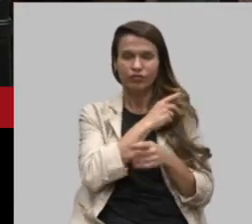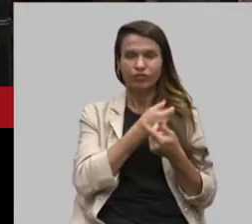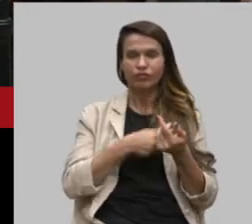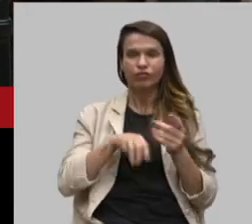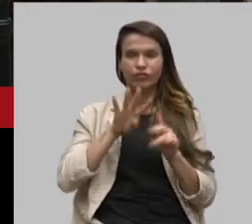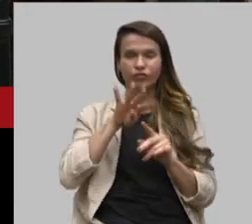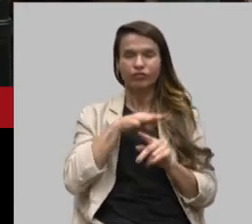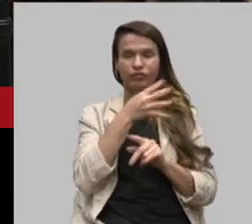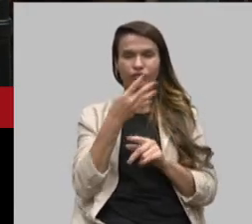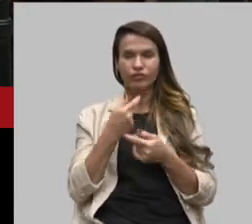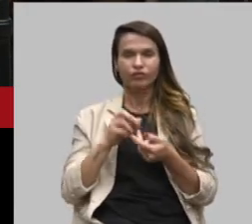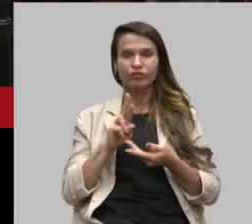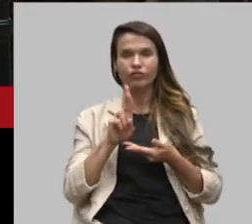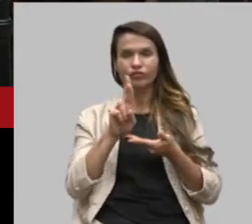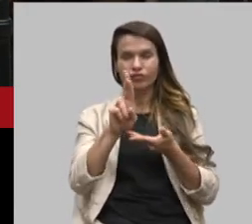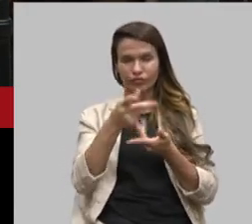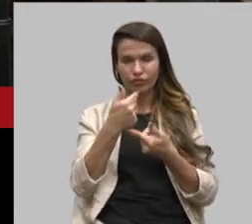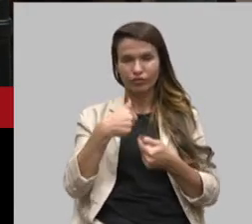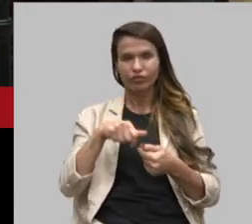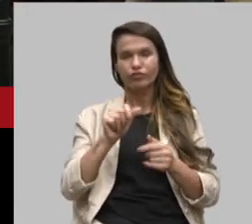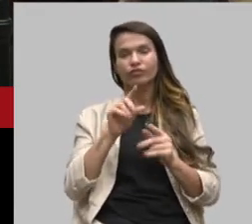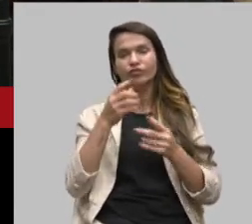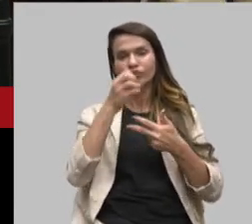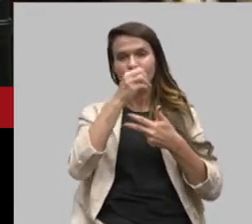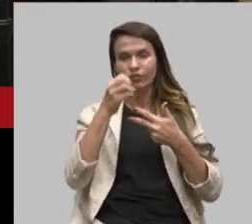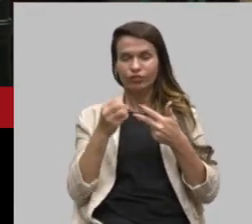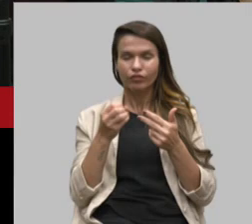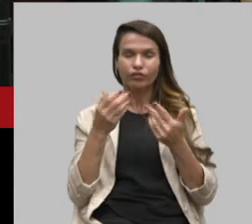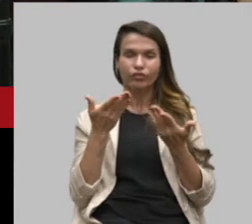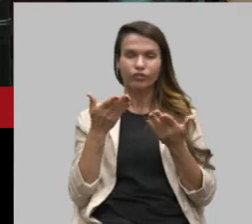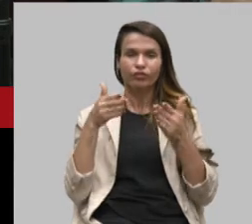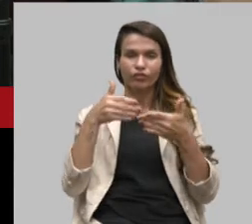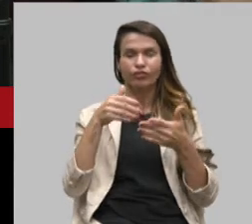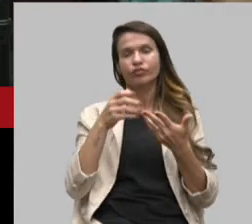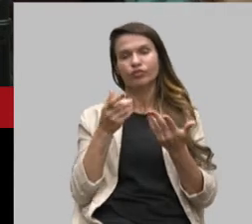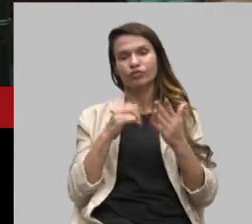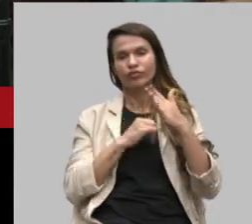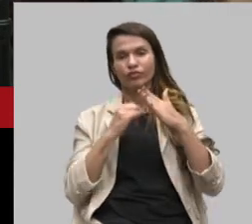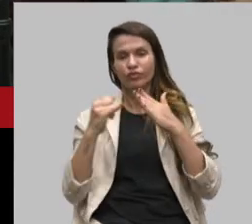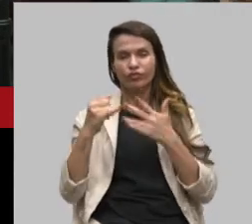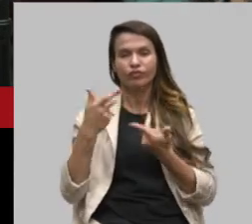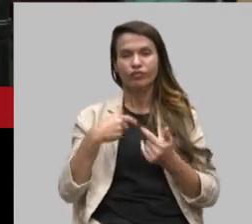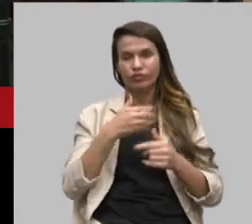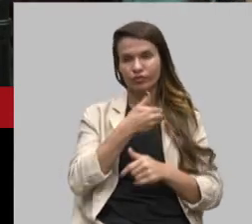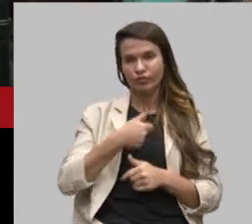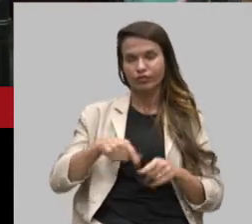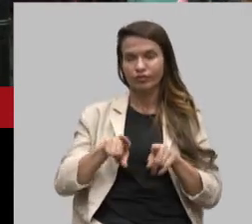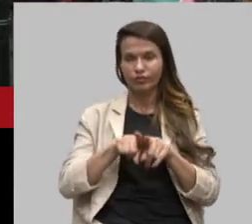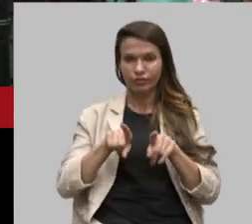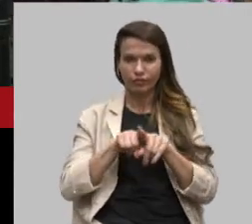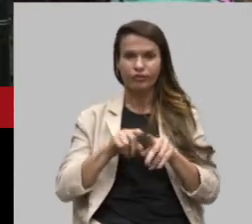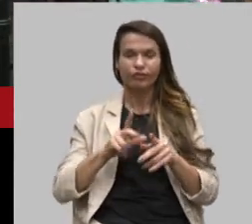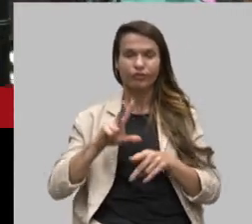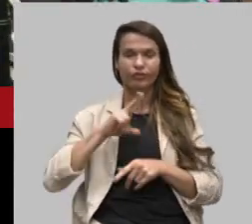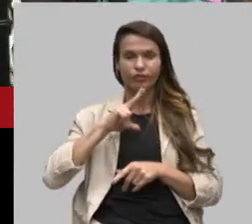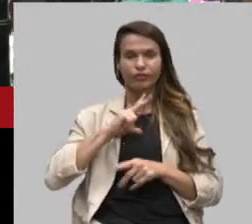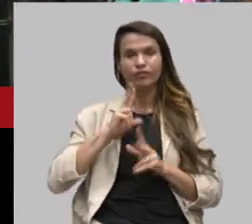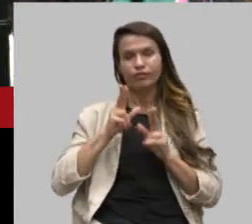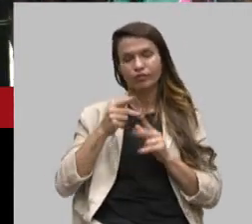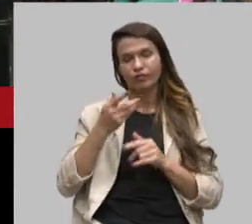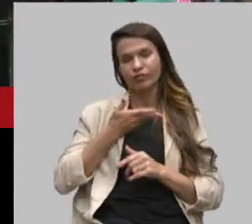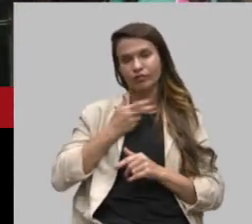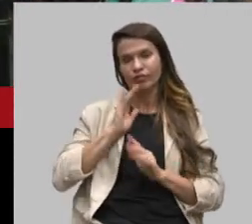referência do Enem né tocante As instituições públicas e privadas Como já dito anteriormente pela minha colega pode ser bem representada pela